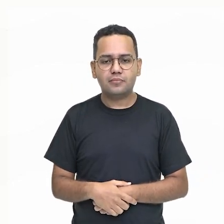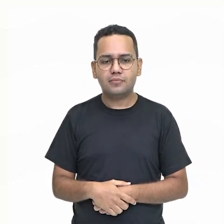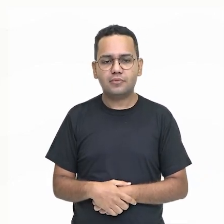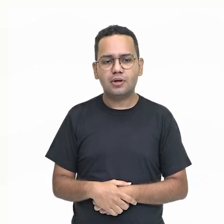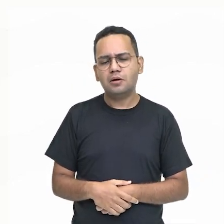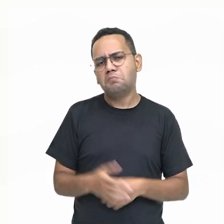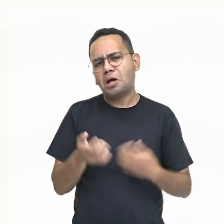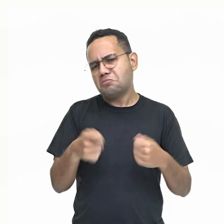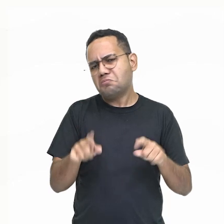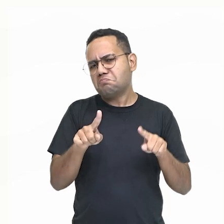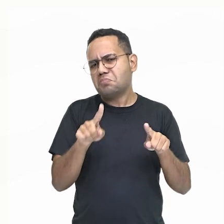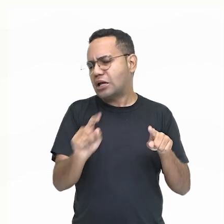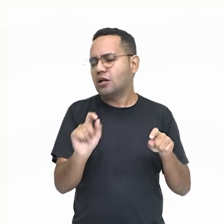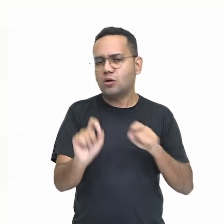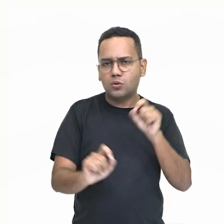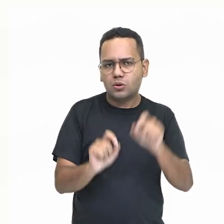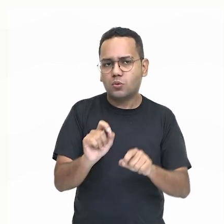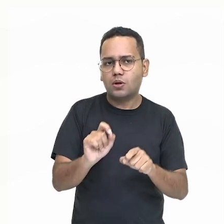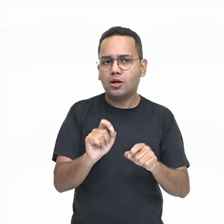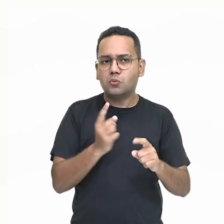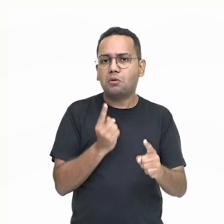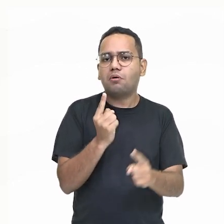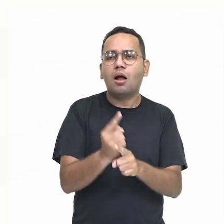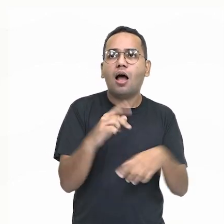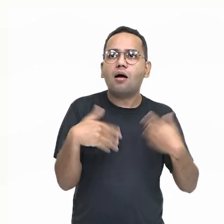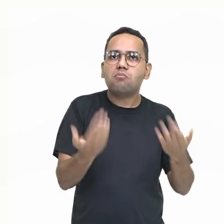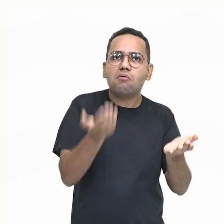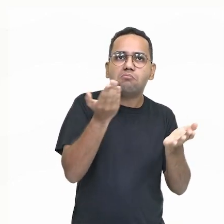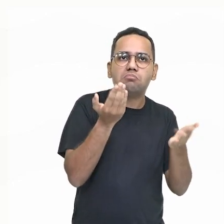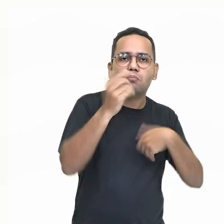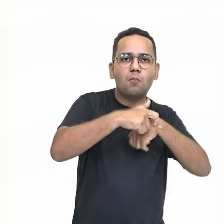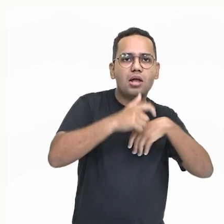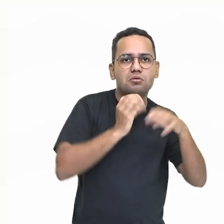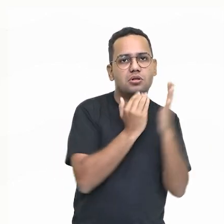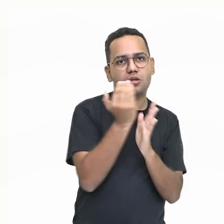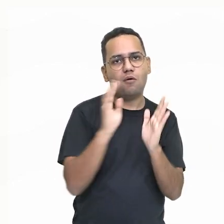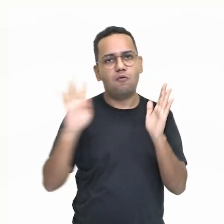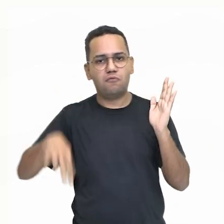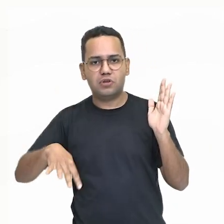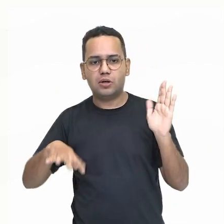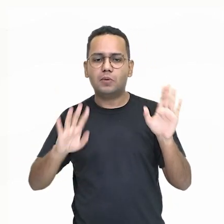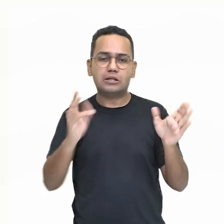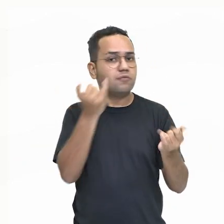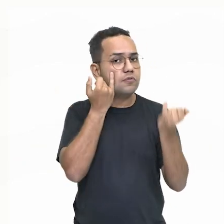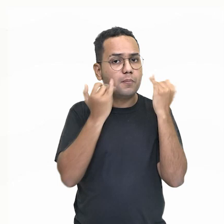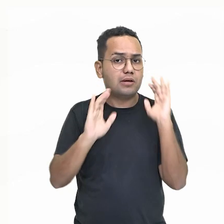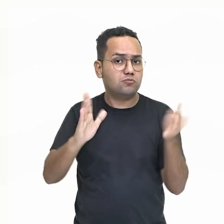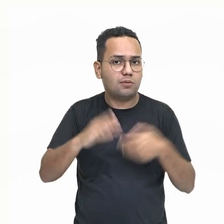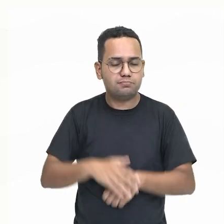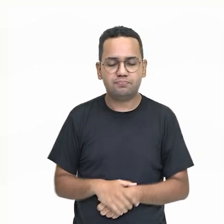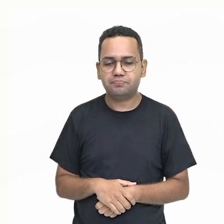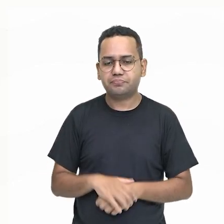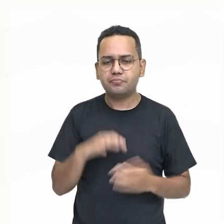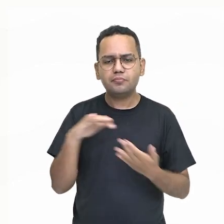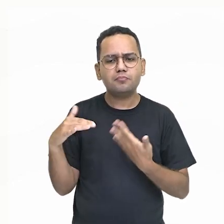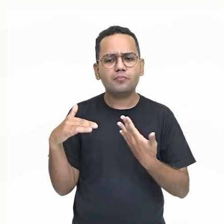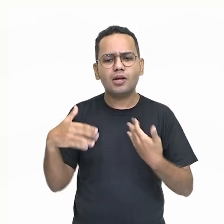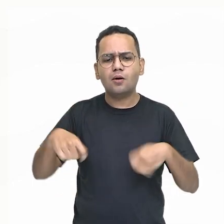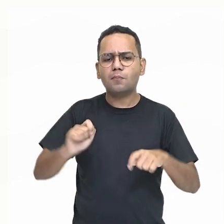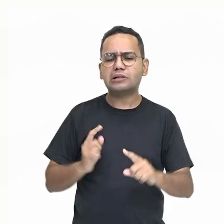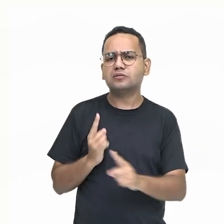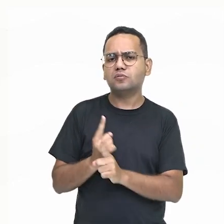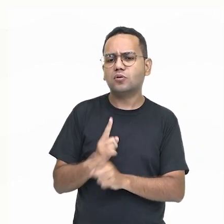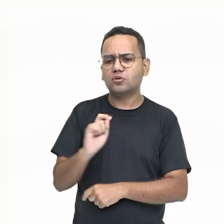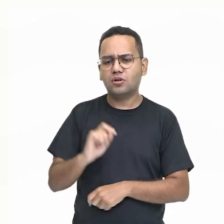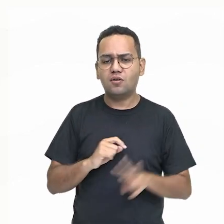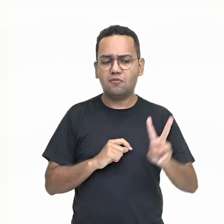foi o tempo Inicial nem o final porque no Exercício ele já me deu direto a variação do tempo e agora para mim calcular a velocidade